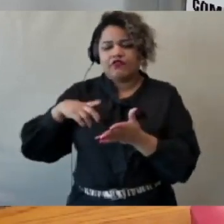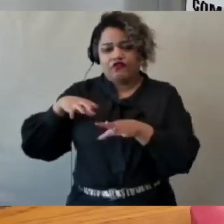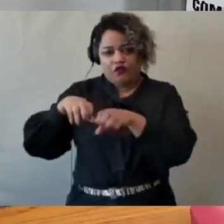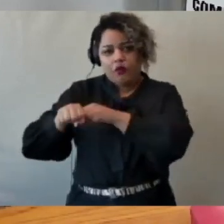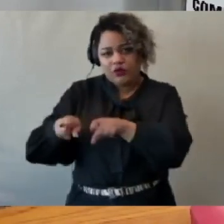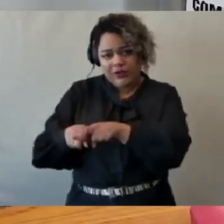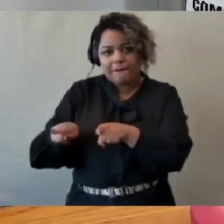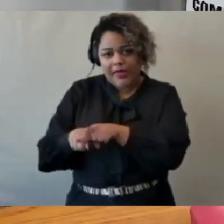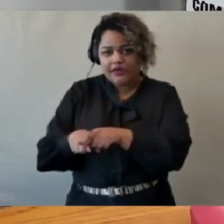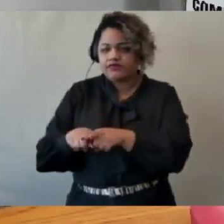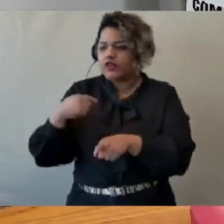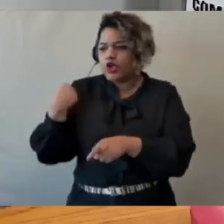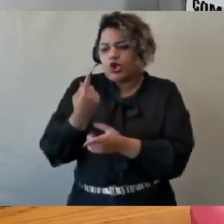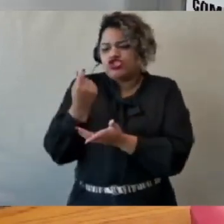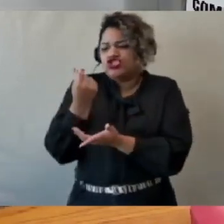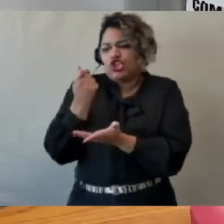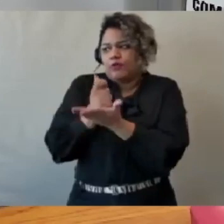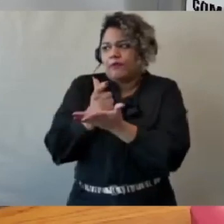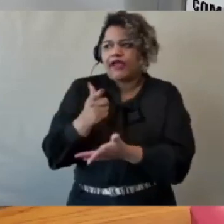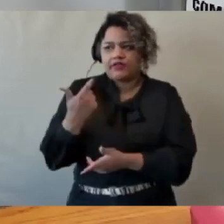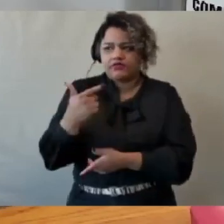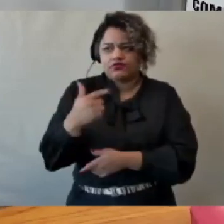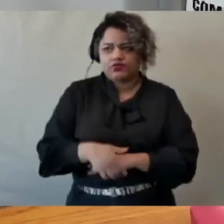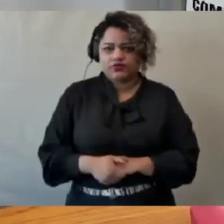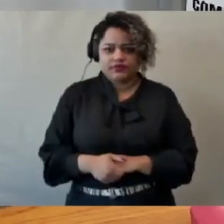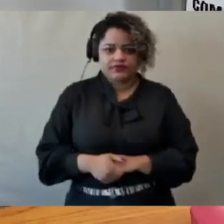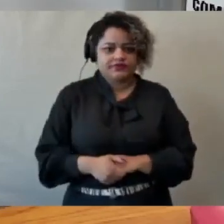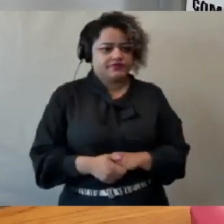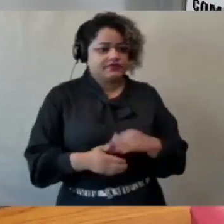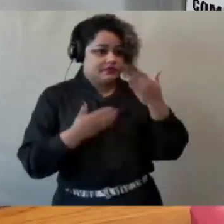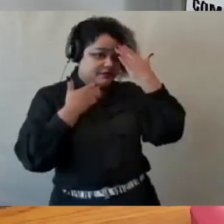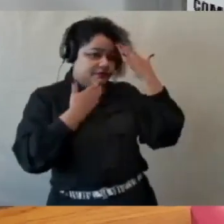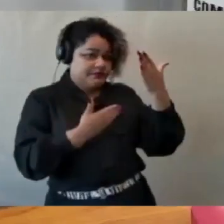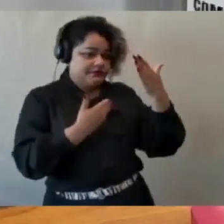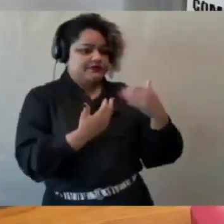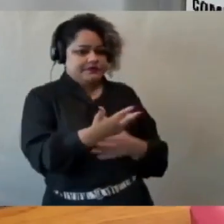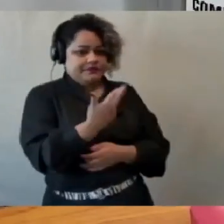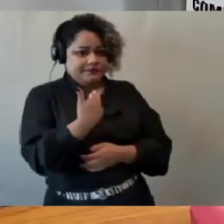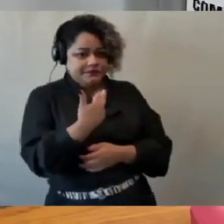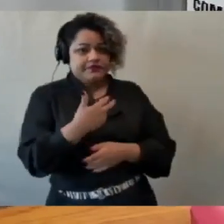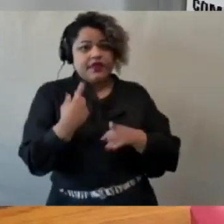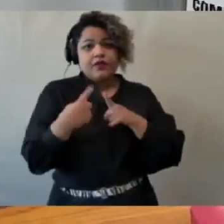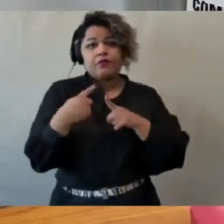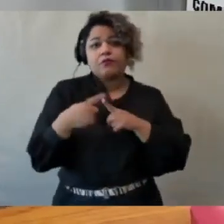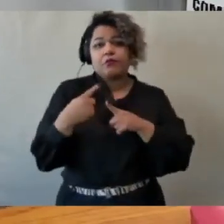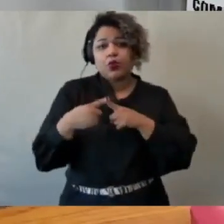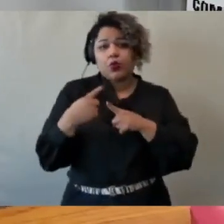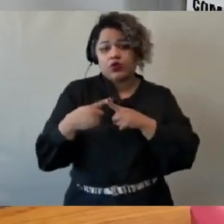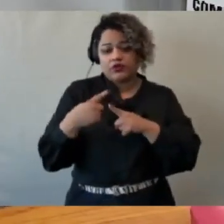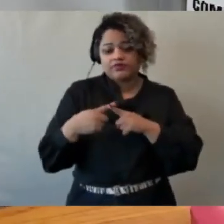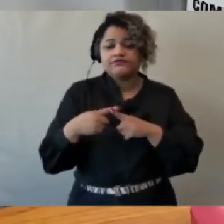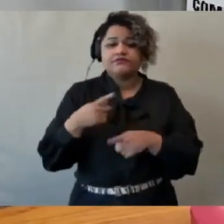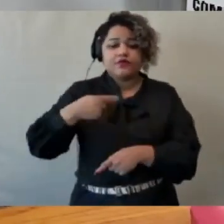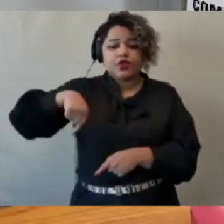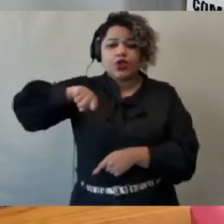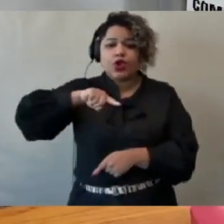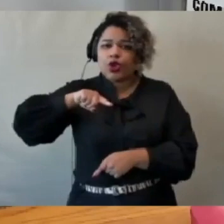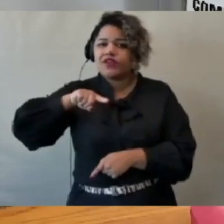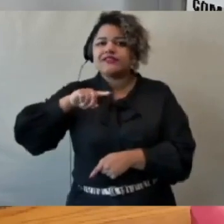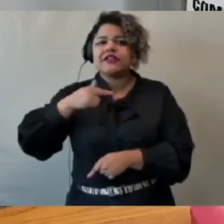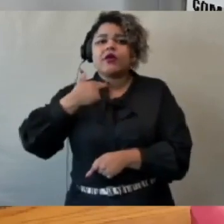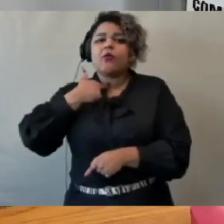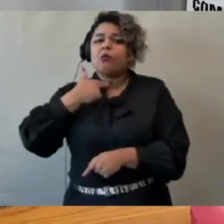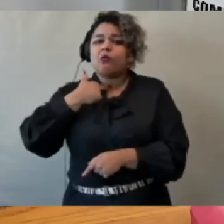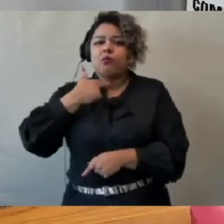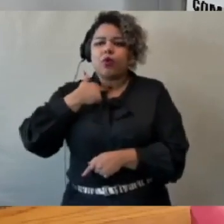não tínhamos condições. Obrigado, Maria do Carmo, porque o que eu quero dizer é que a gente não pode desconsiderar.